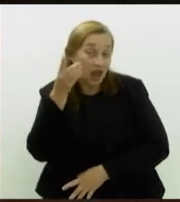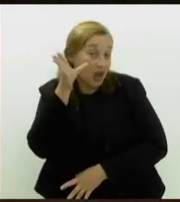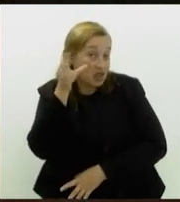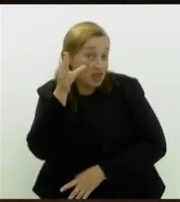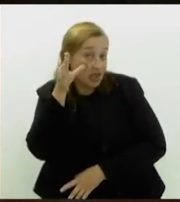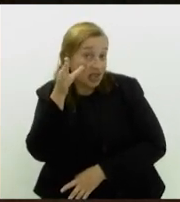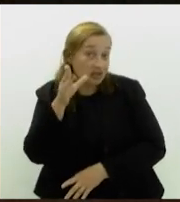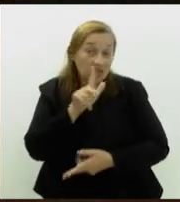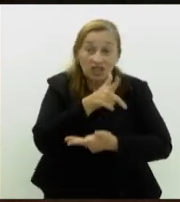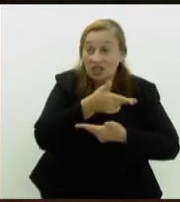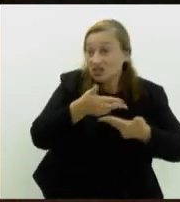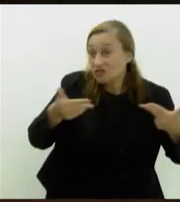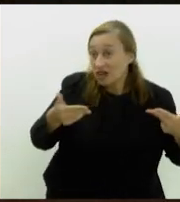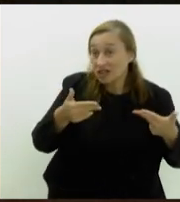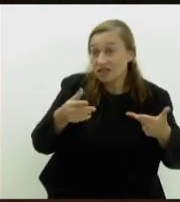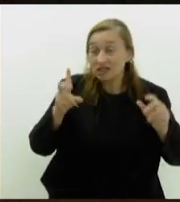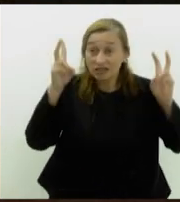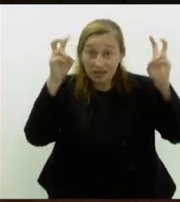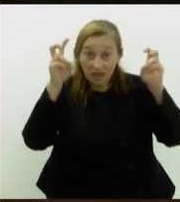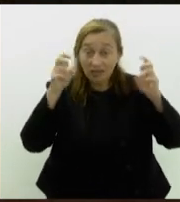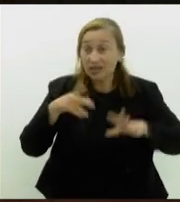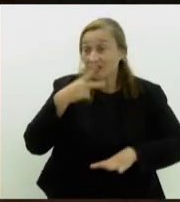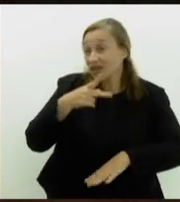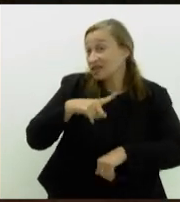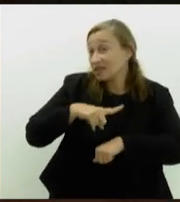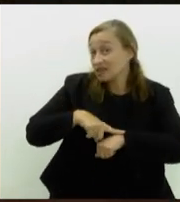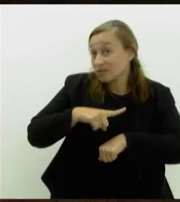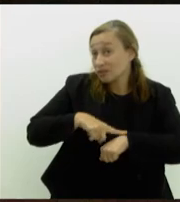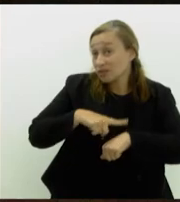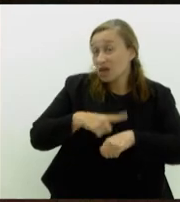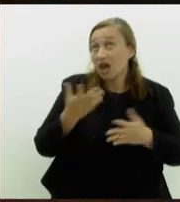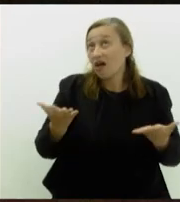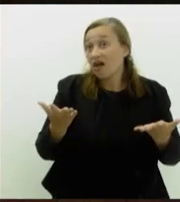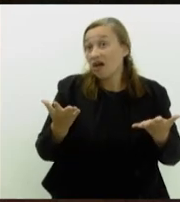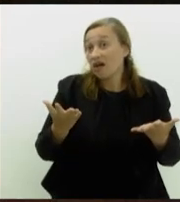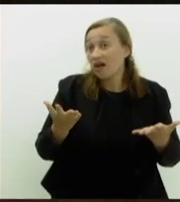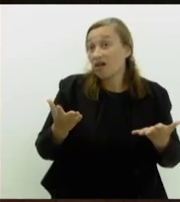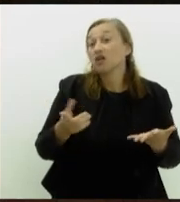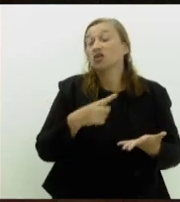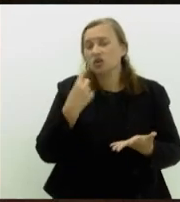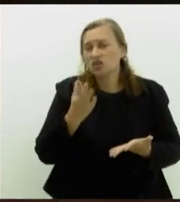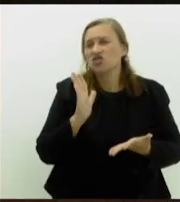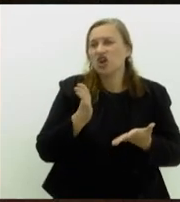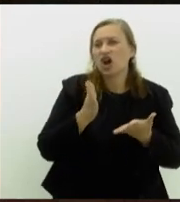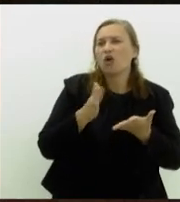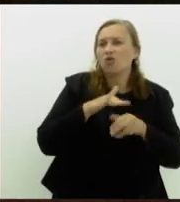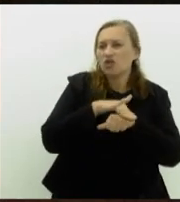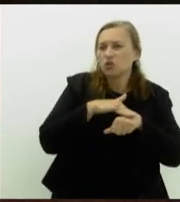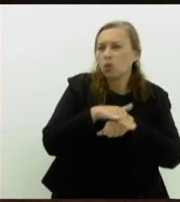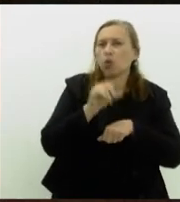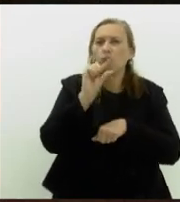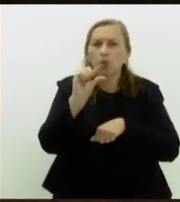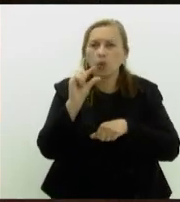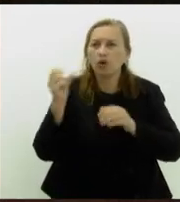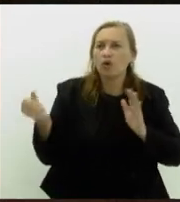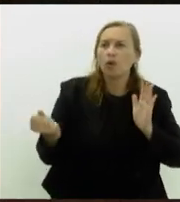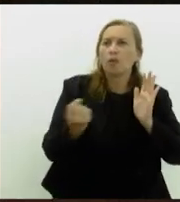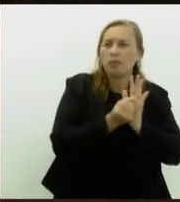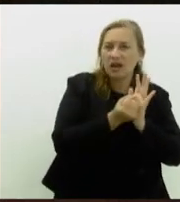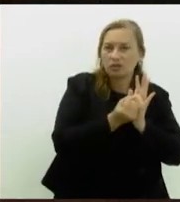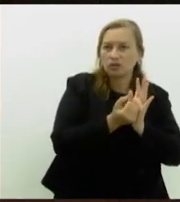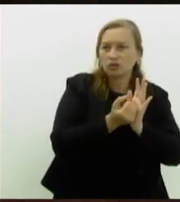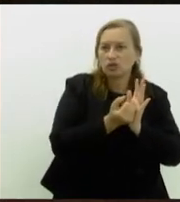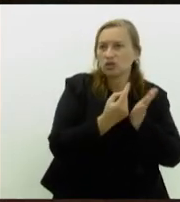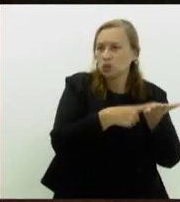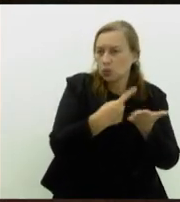por diferentes temas e está falando nesse momento de algo que a gente conversou um pouco, que é o Pacto Federativo, como